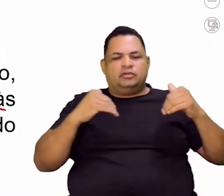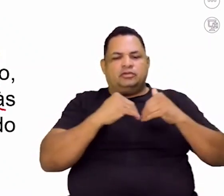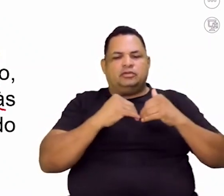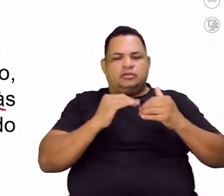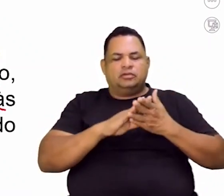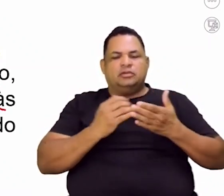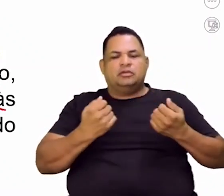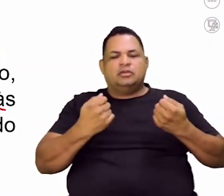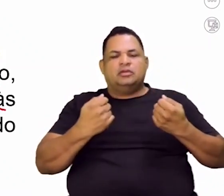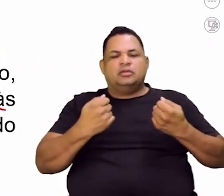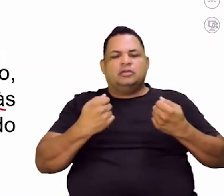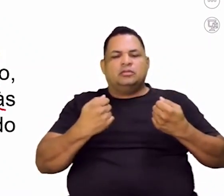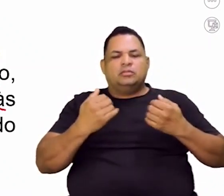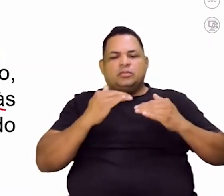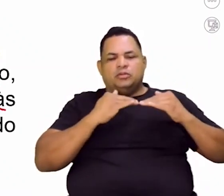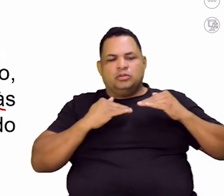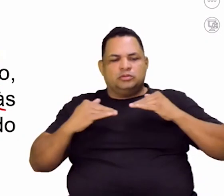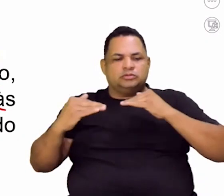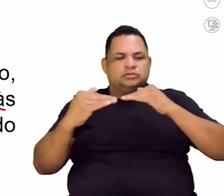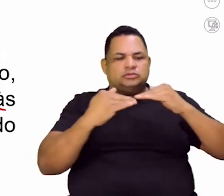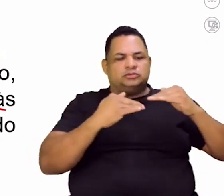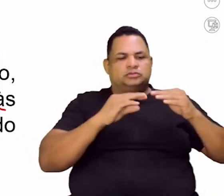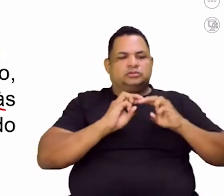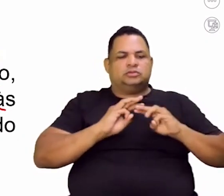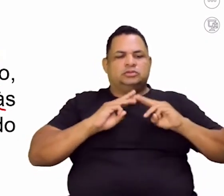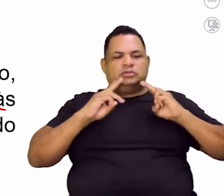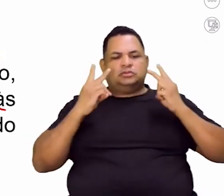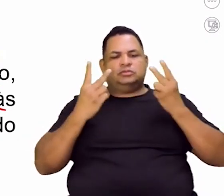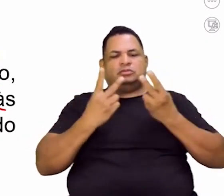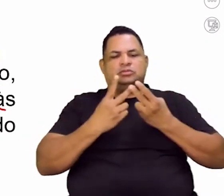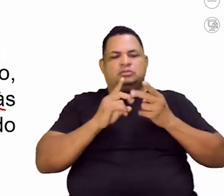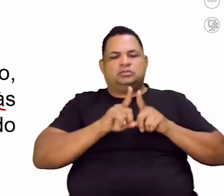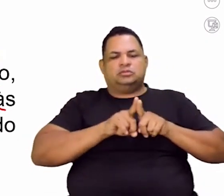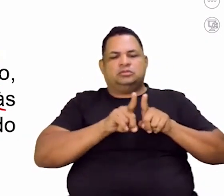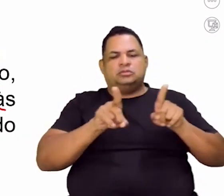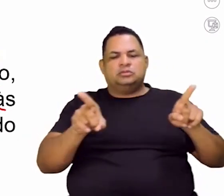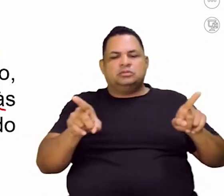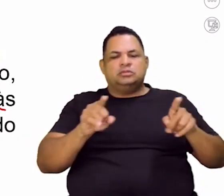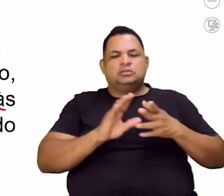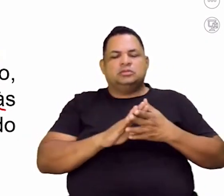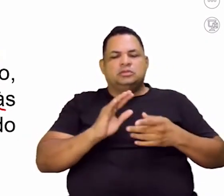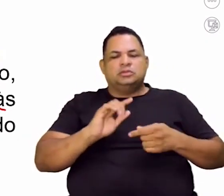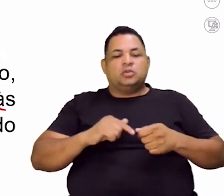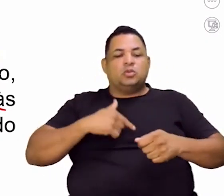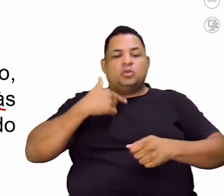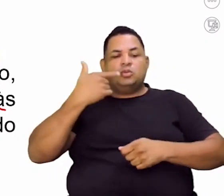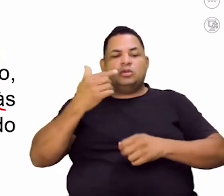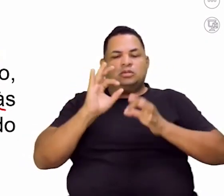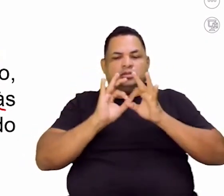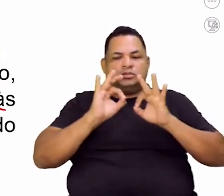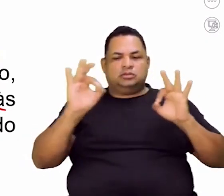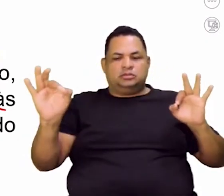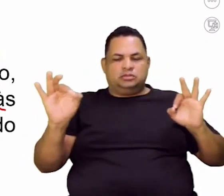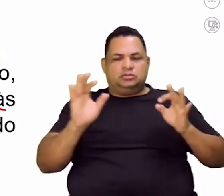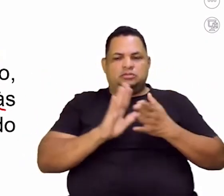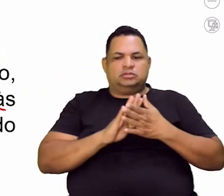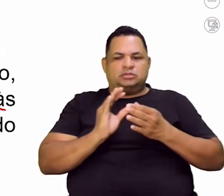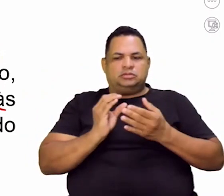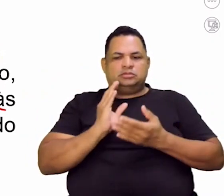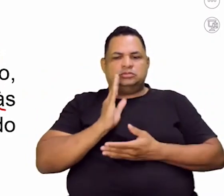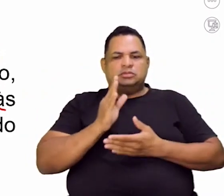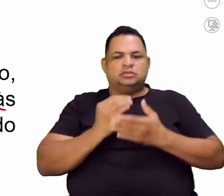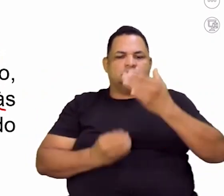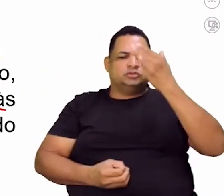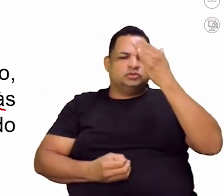às massas e inversamente proporcional ao quadrado das distâncias. Então ele já criou uma fórmula aí,